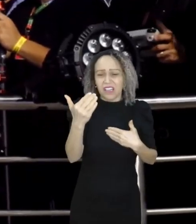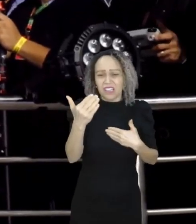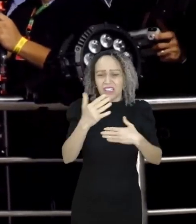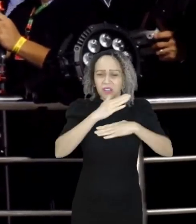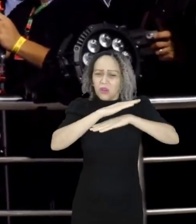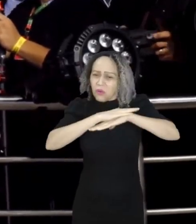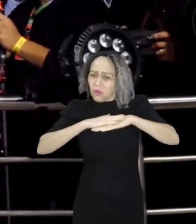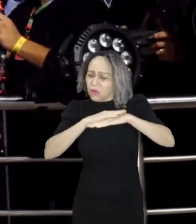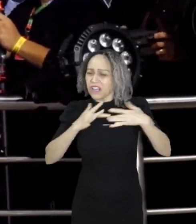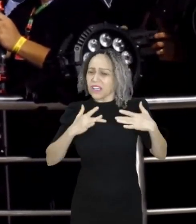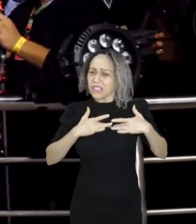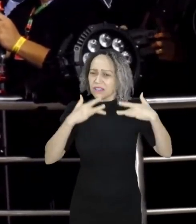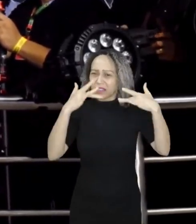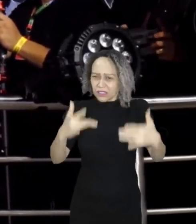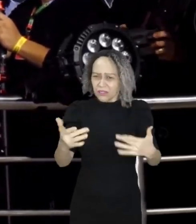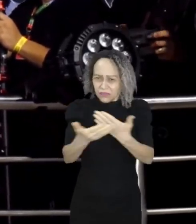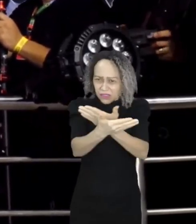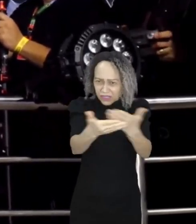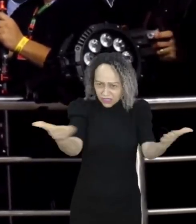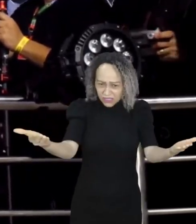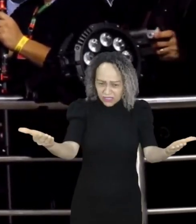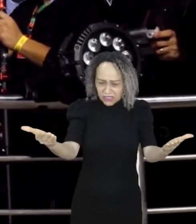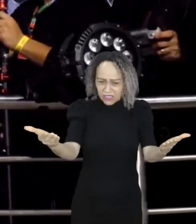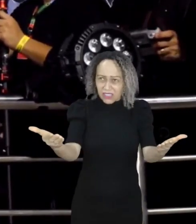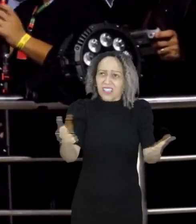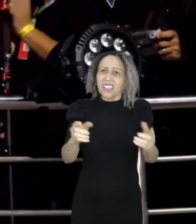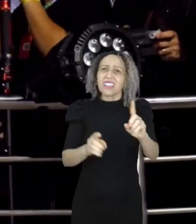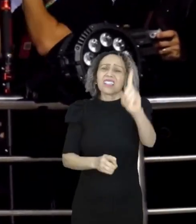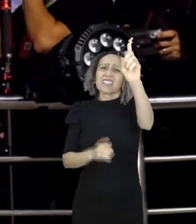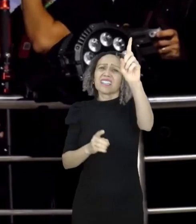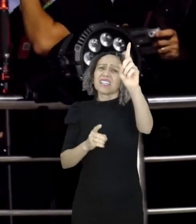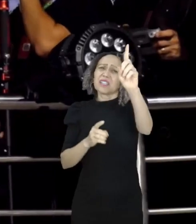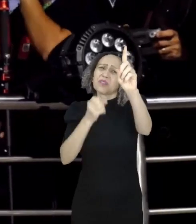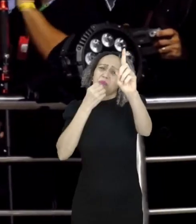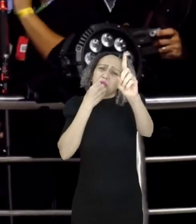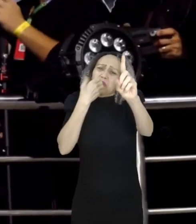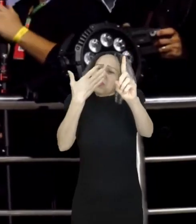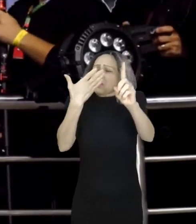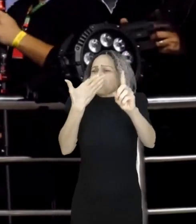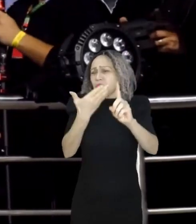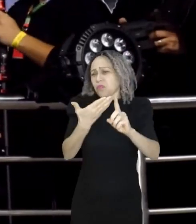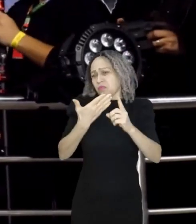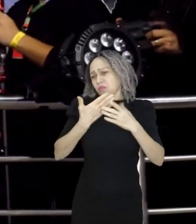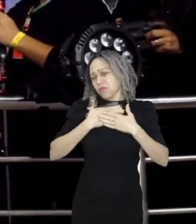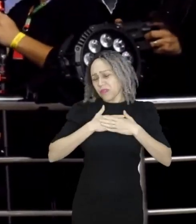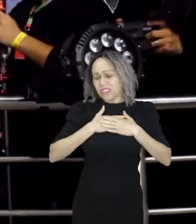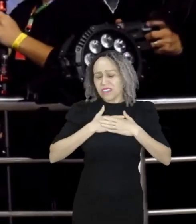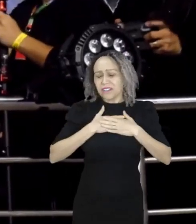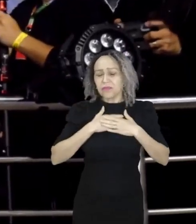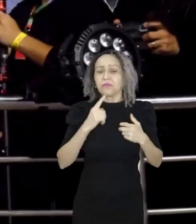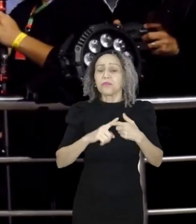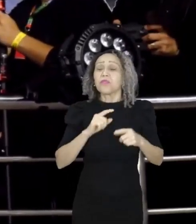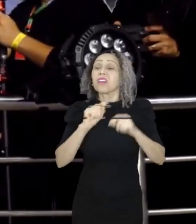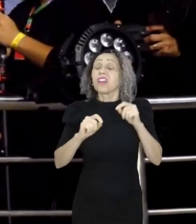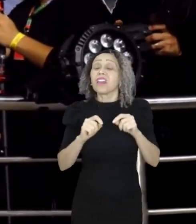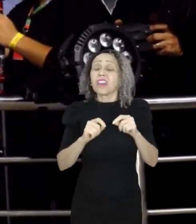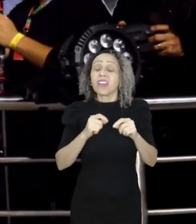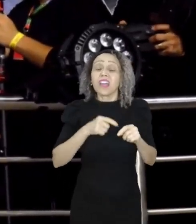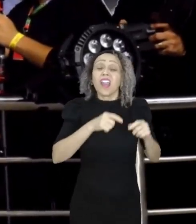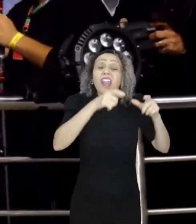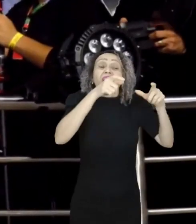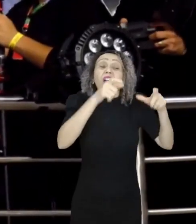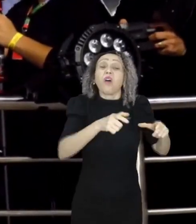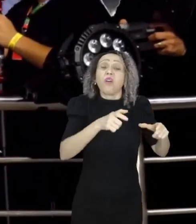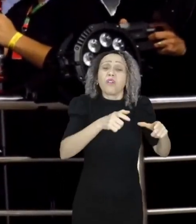generosidade de vocês. Eu digo sempre que Deus foi muito generoso comigo, porque saí de onde eu saí,